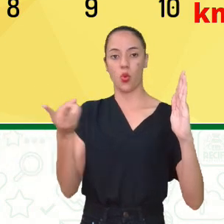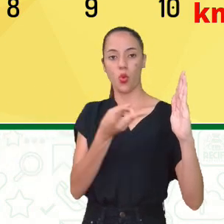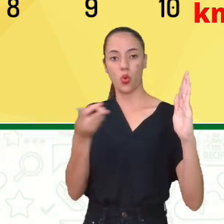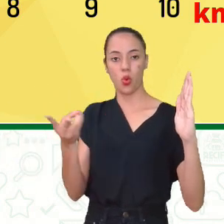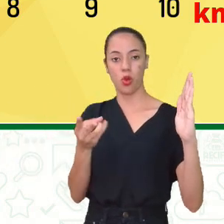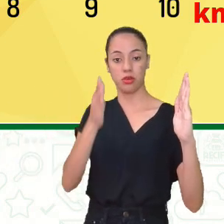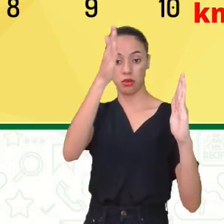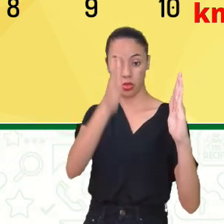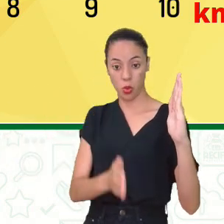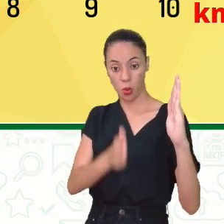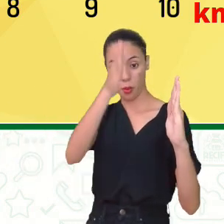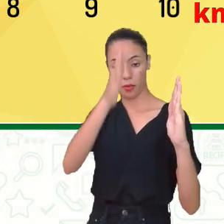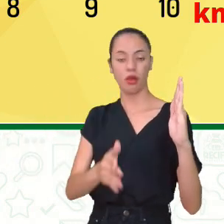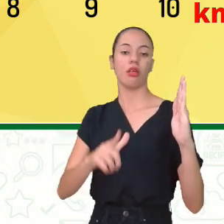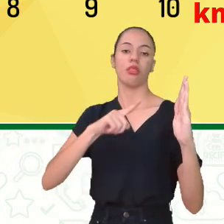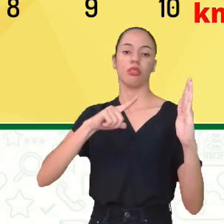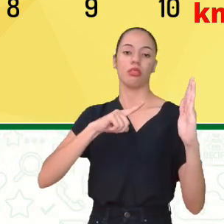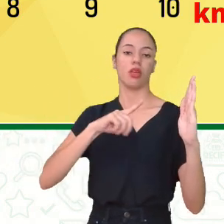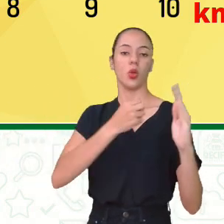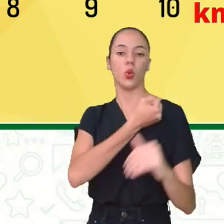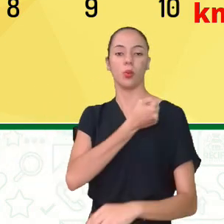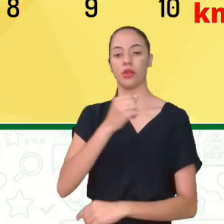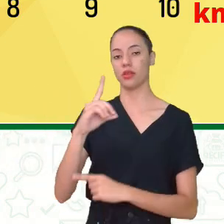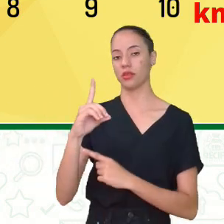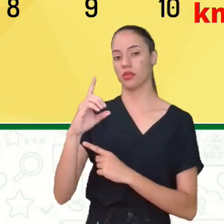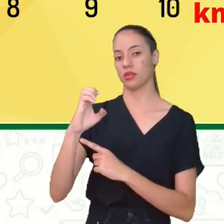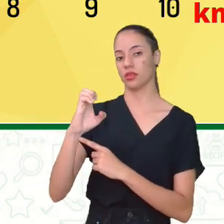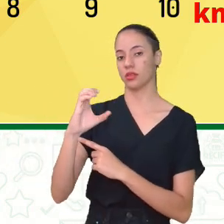tenho exatamente o número decimal,